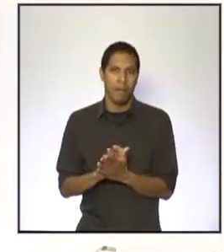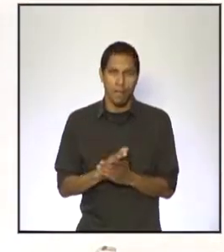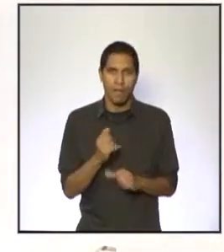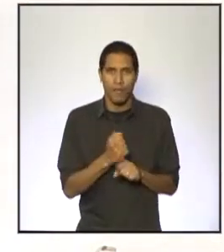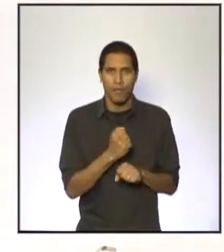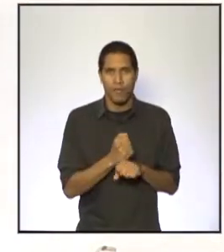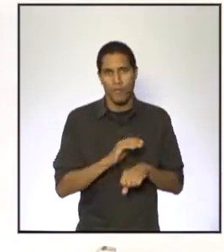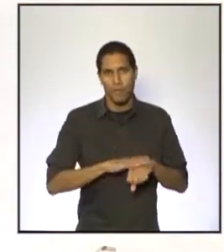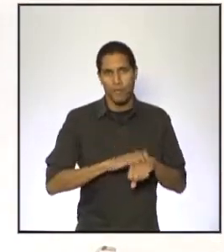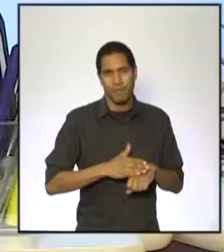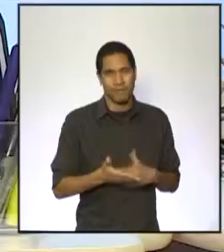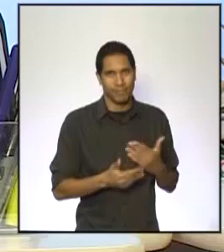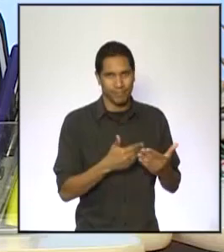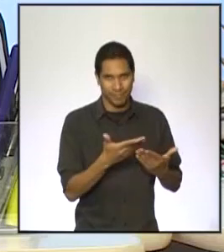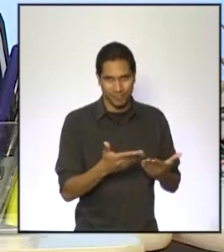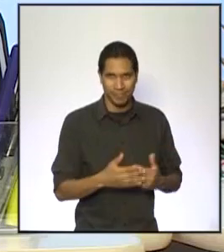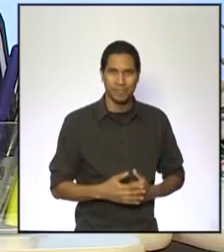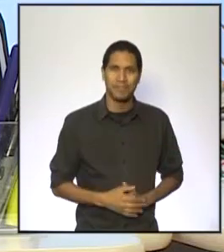construir.